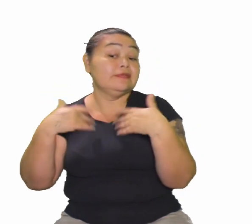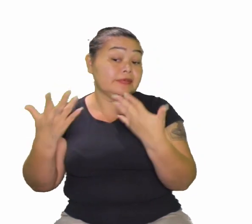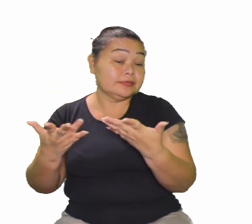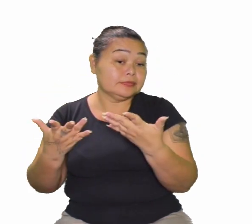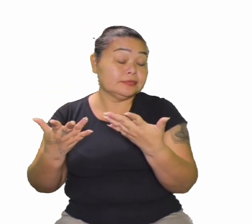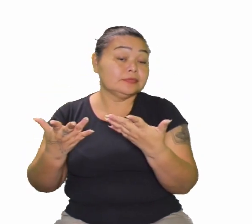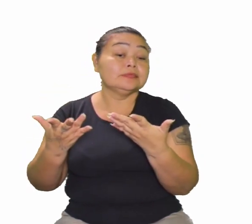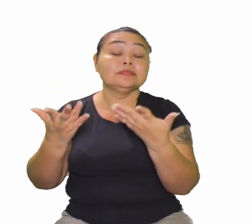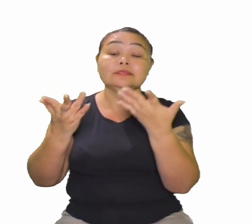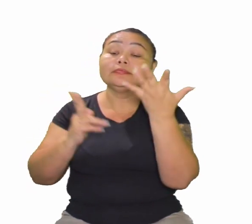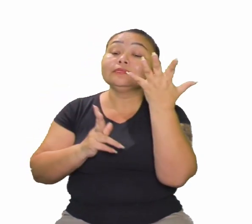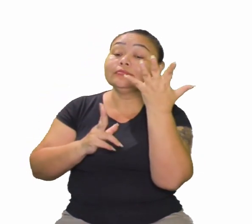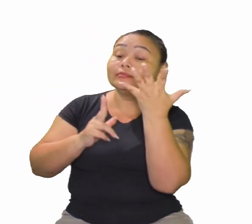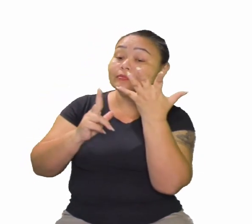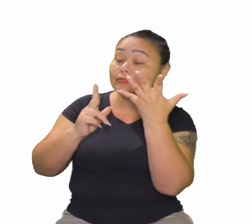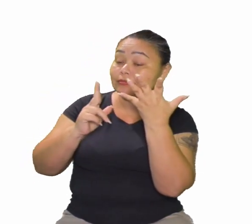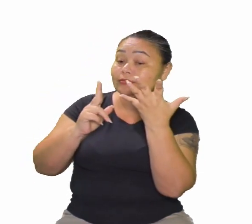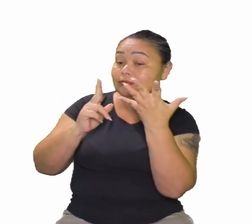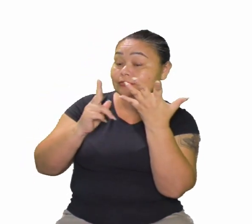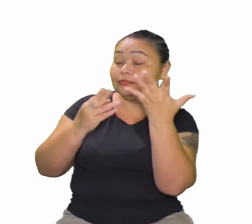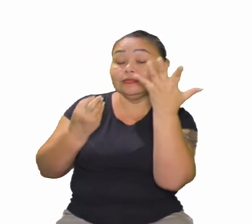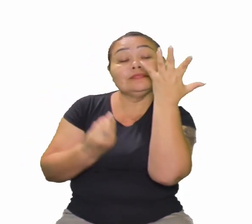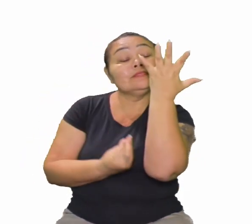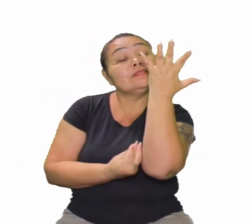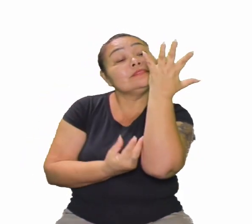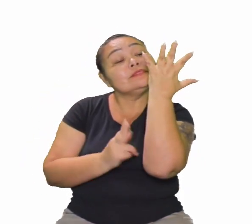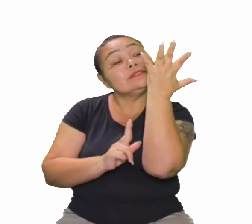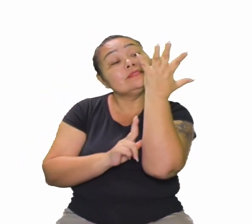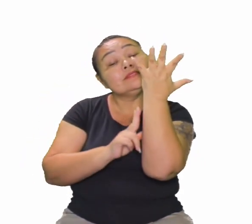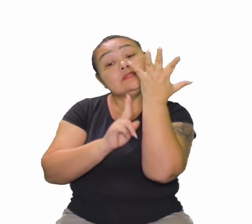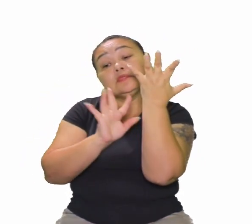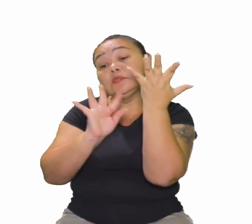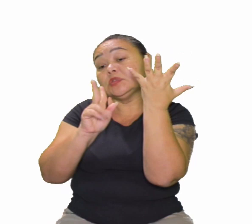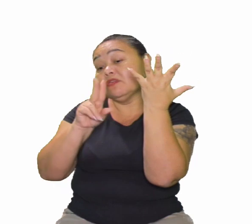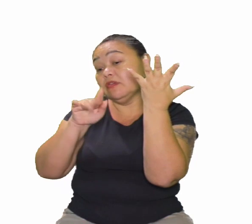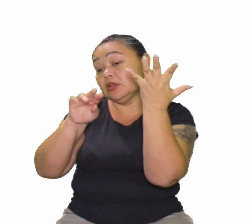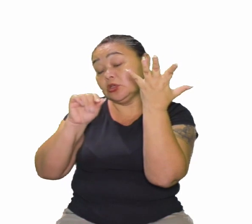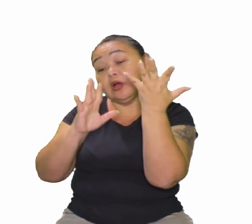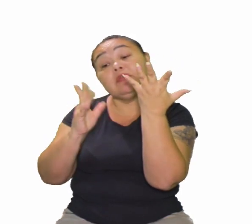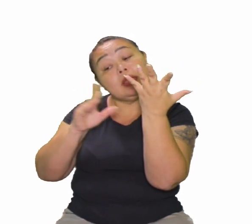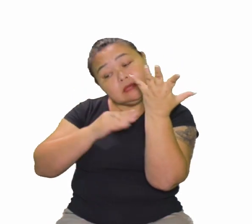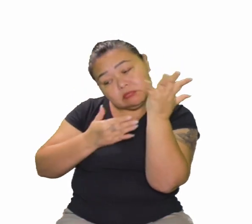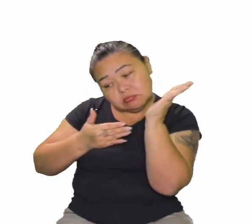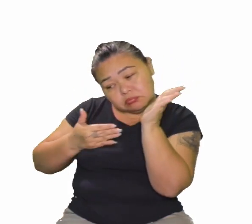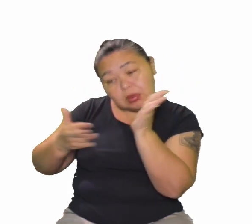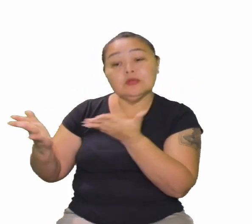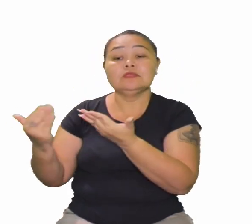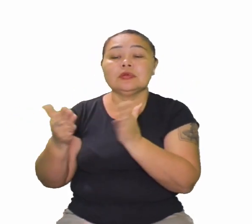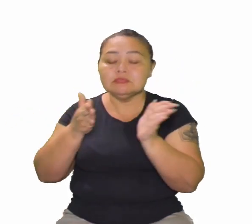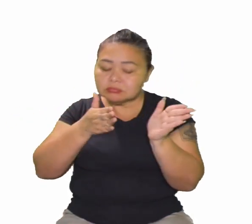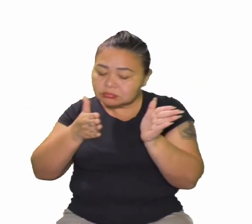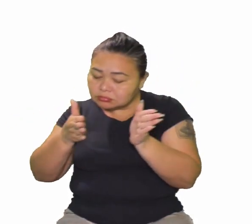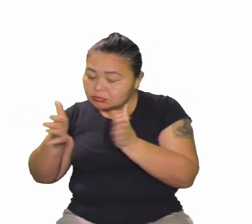Então, essas podas, a poda de formação pode ser realizada em todos os vegetais, tá? Mas na fase jovem, então, para